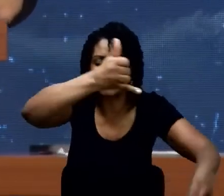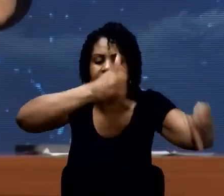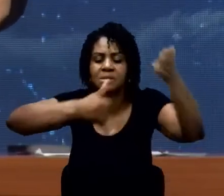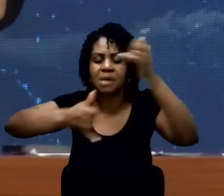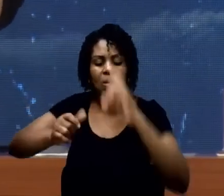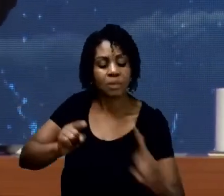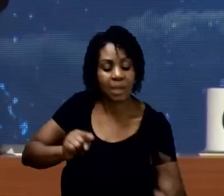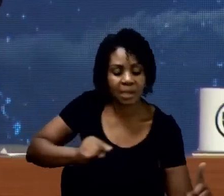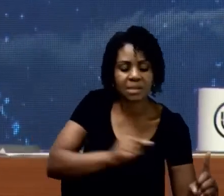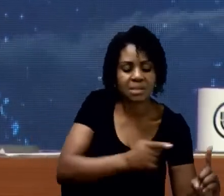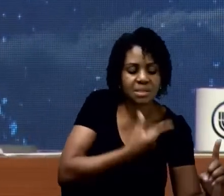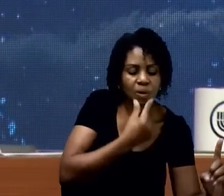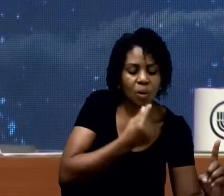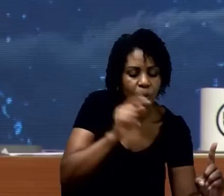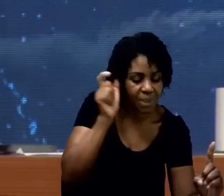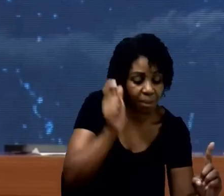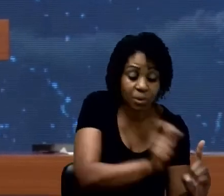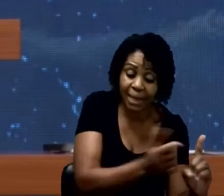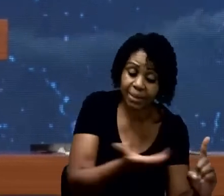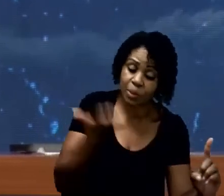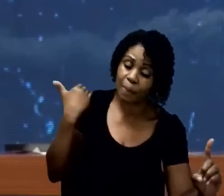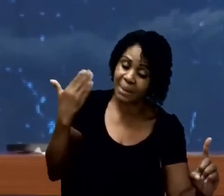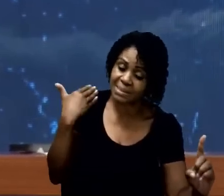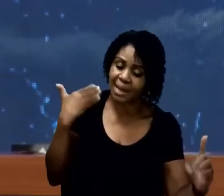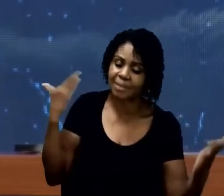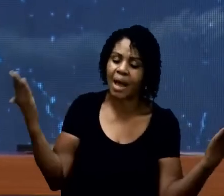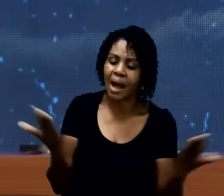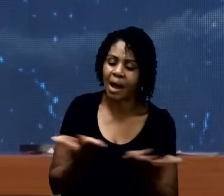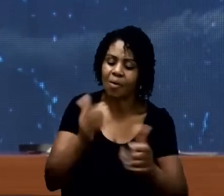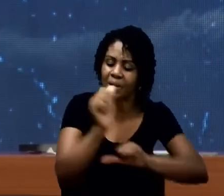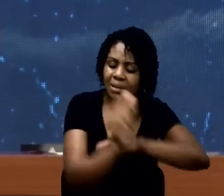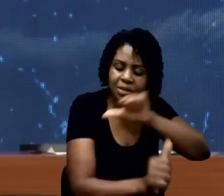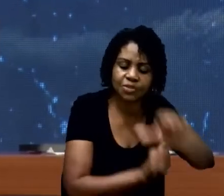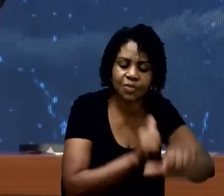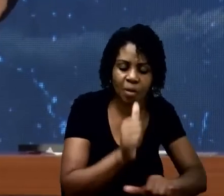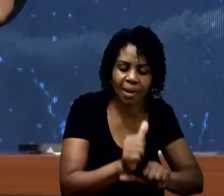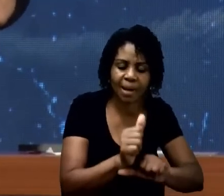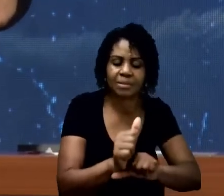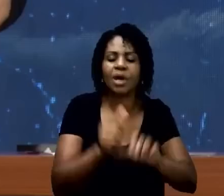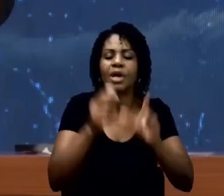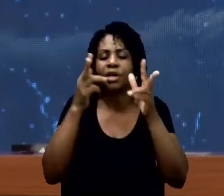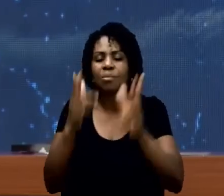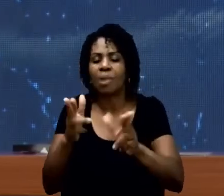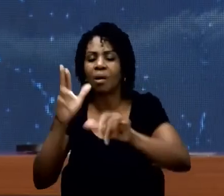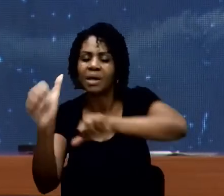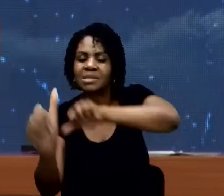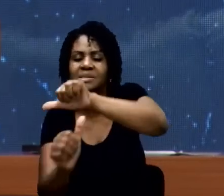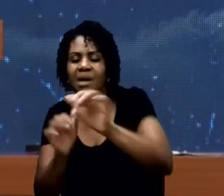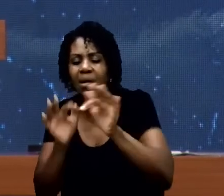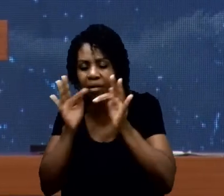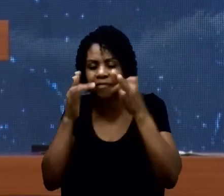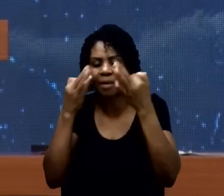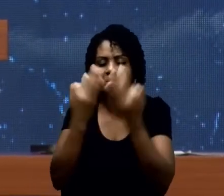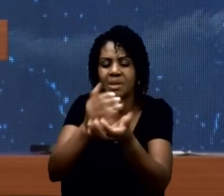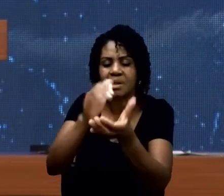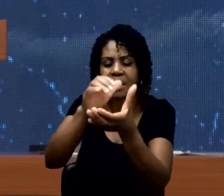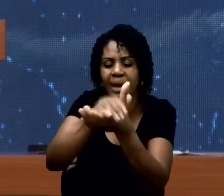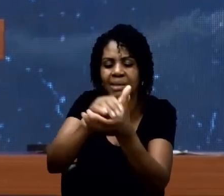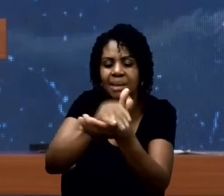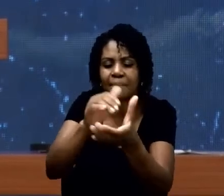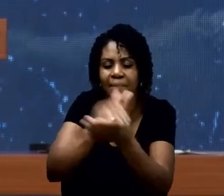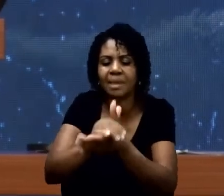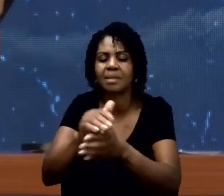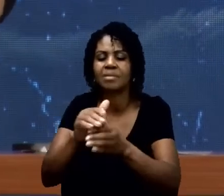restauração familiar. Esteja sobre cada família aqui representada. Restauração entre os cônjuges. Restauração